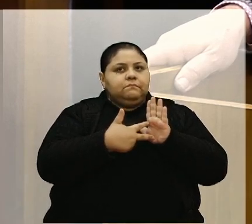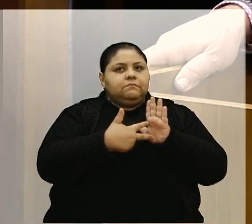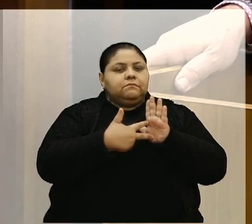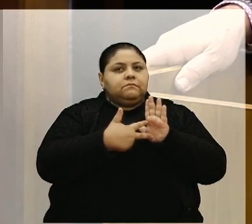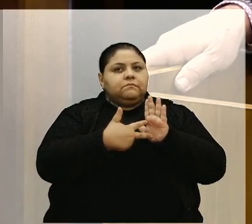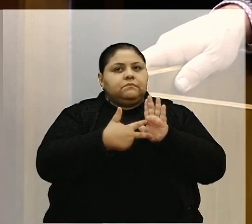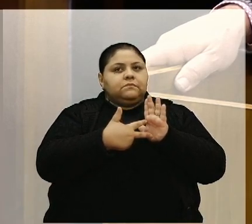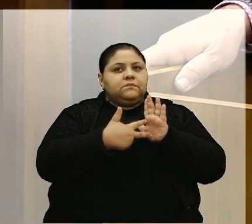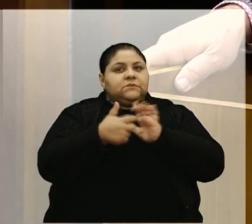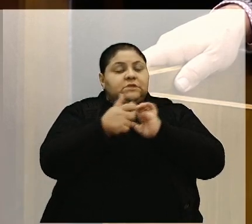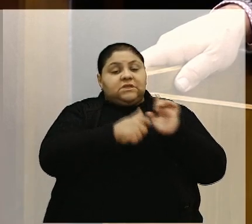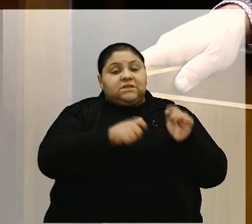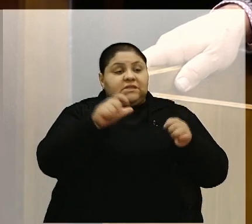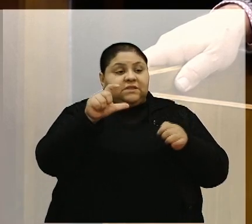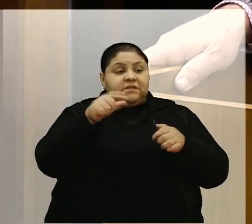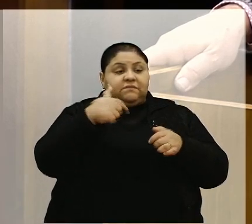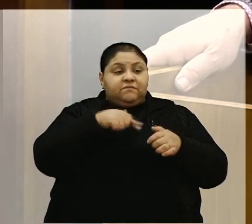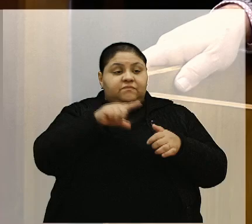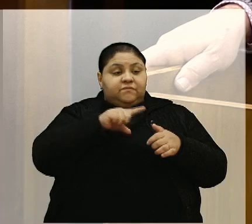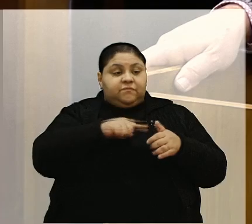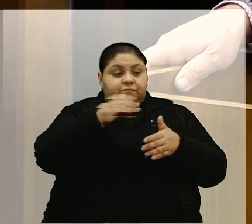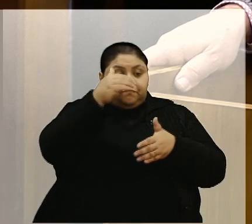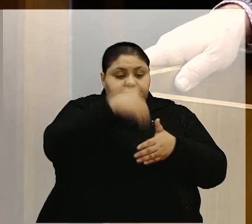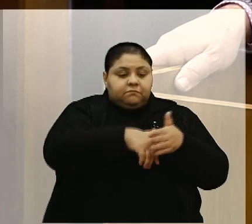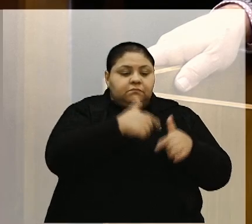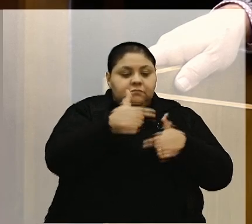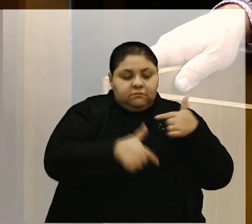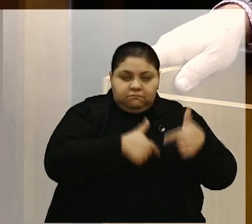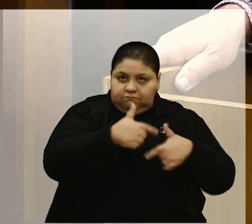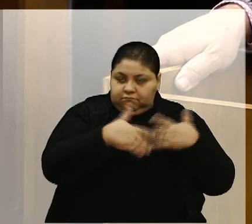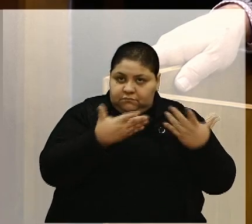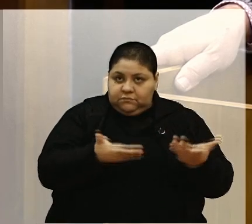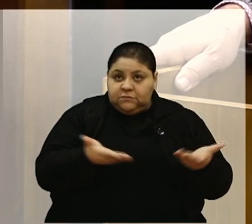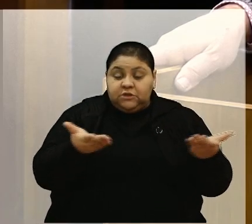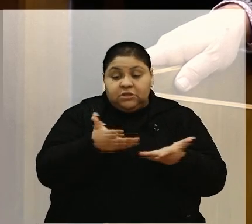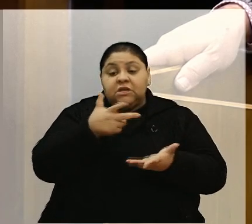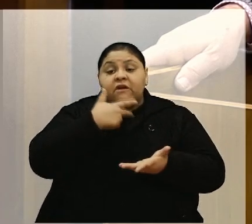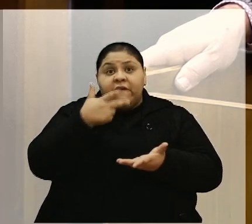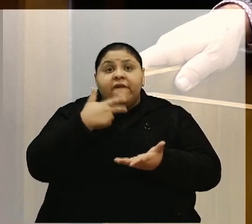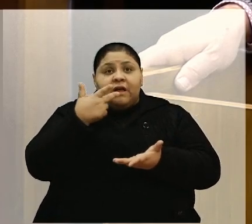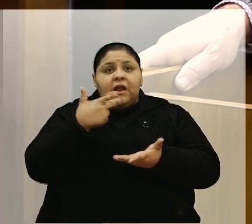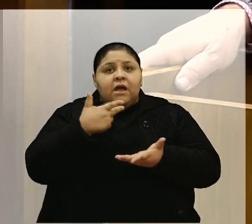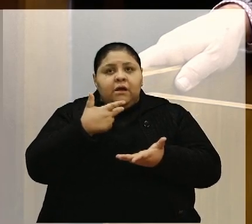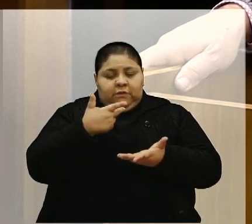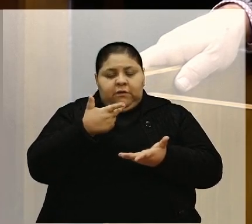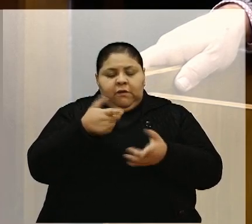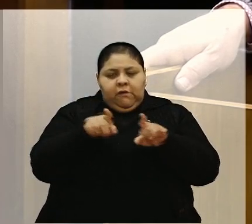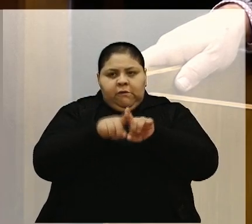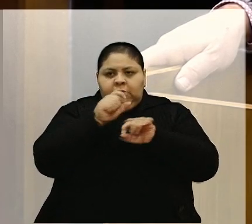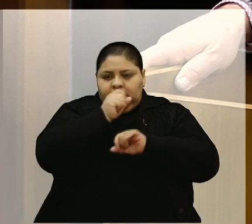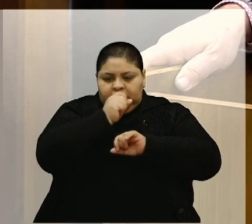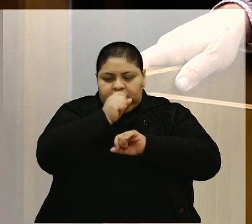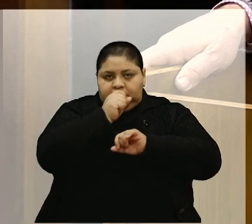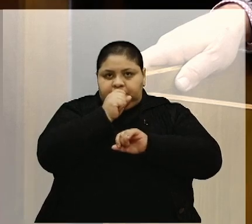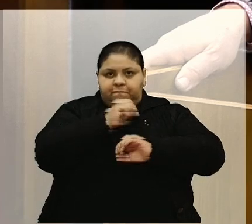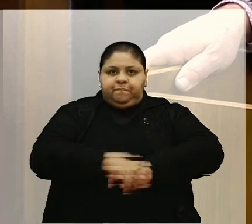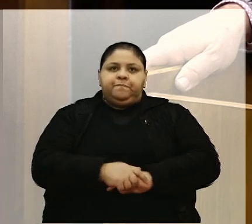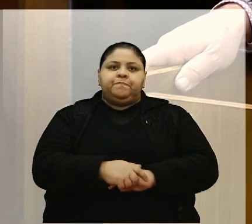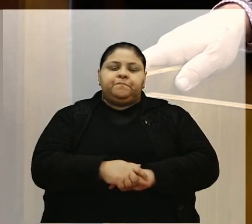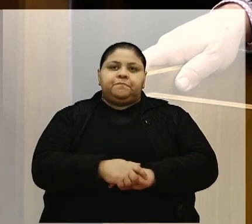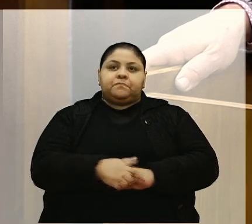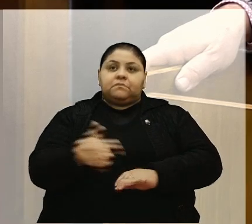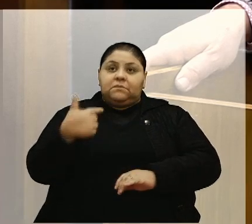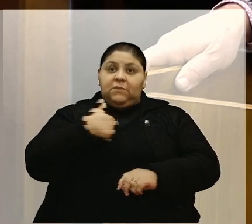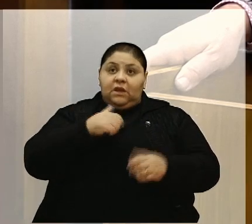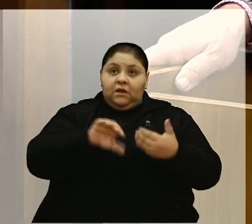gente possa ter dentro da função que a gente exerce. Já falei aqui numa outra oportunidade. E quando me afastei